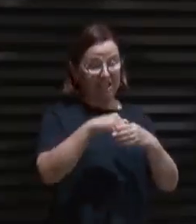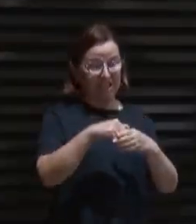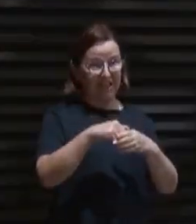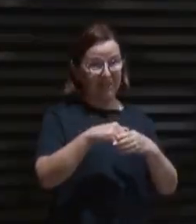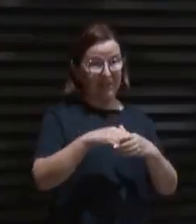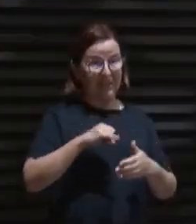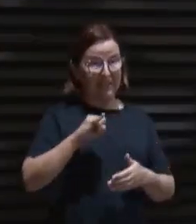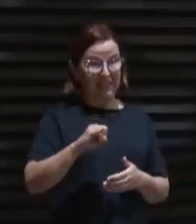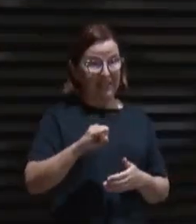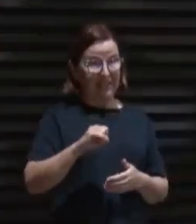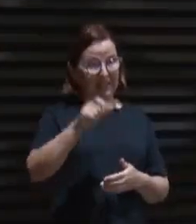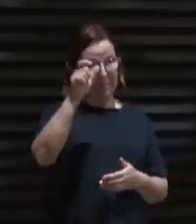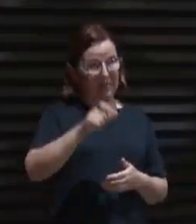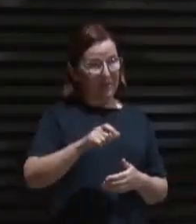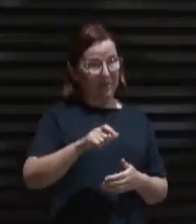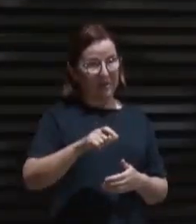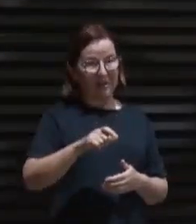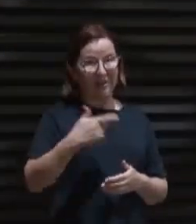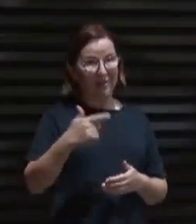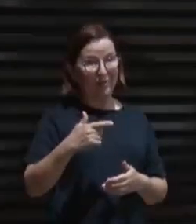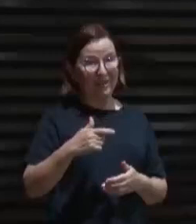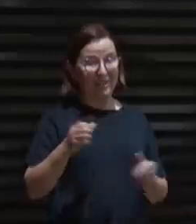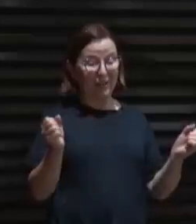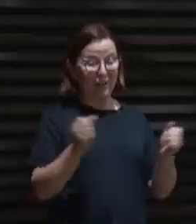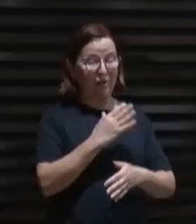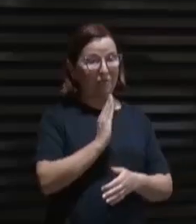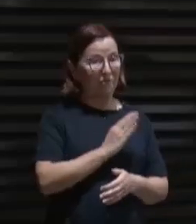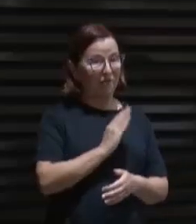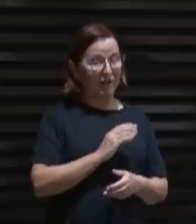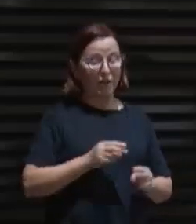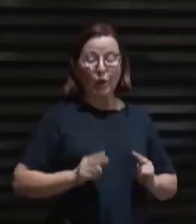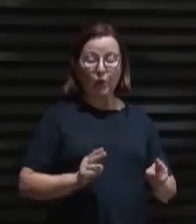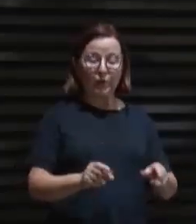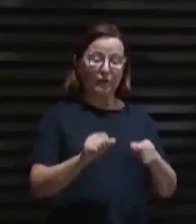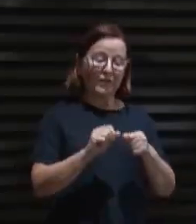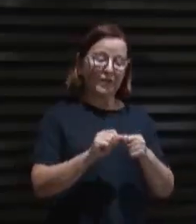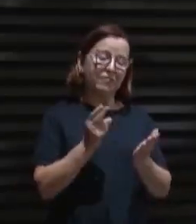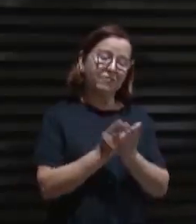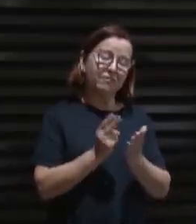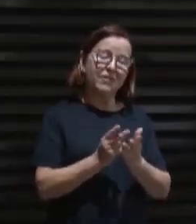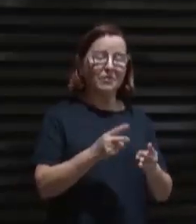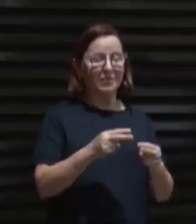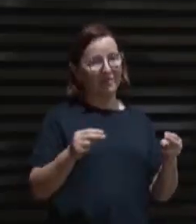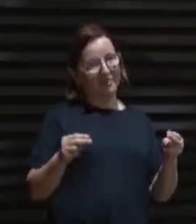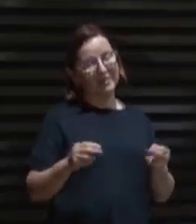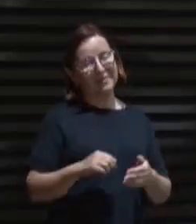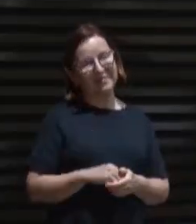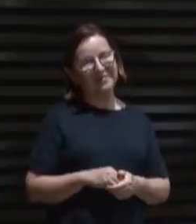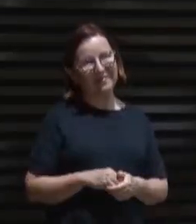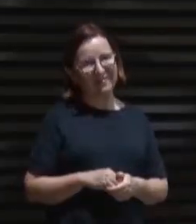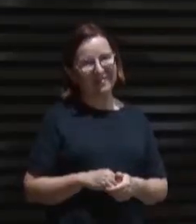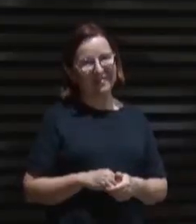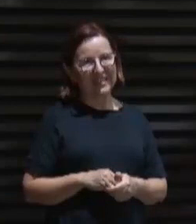ladrão. Esse cara tinha uma ambição diferente da ambição que Jesus veio trazer dos